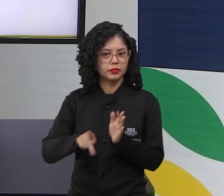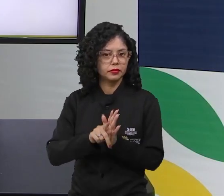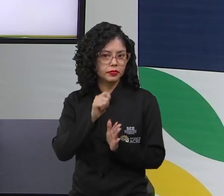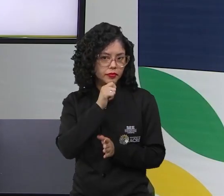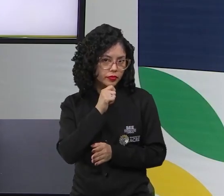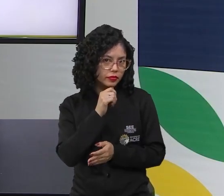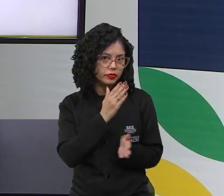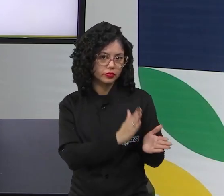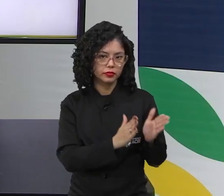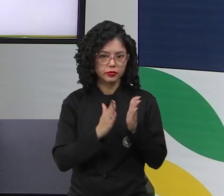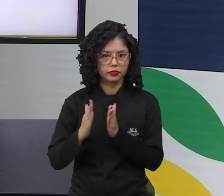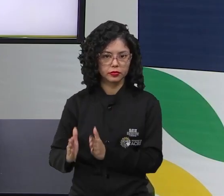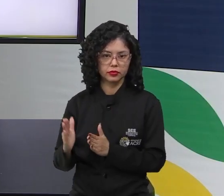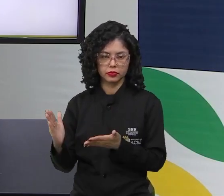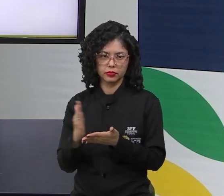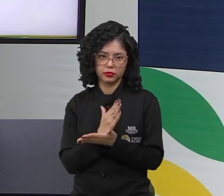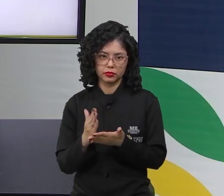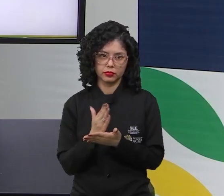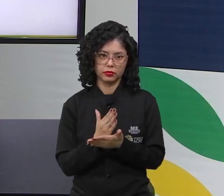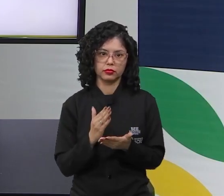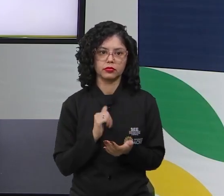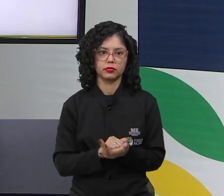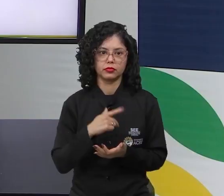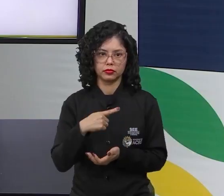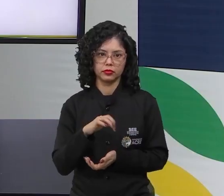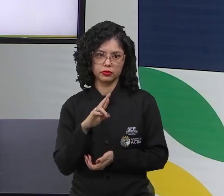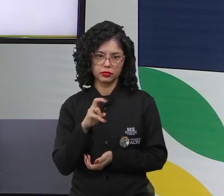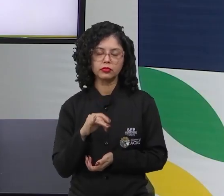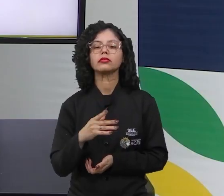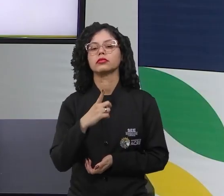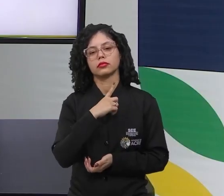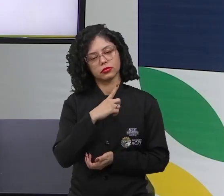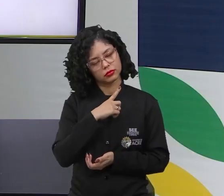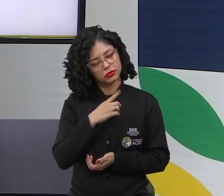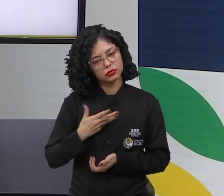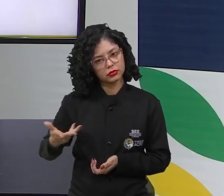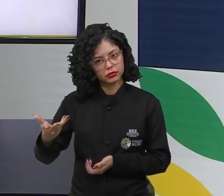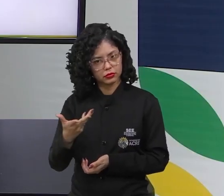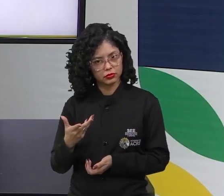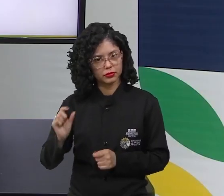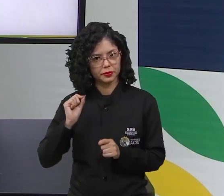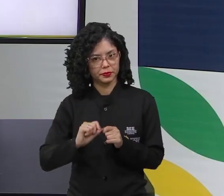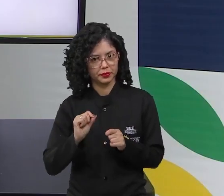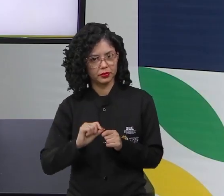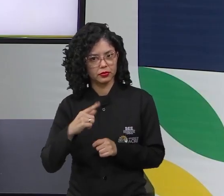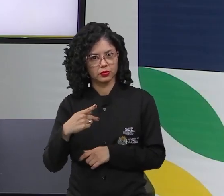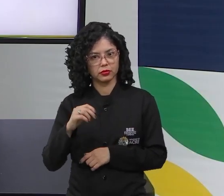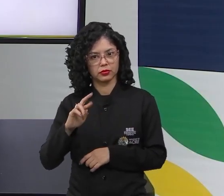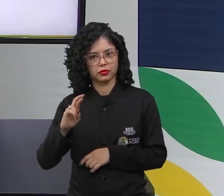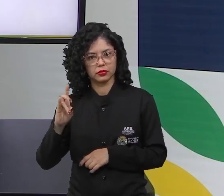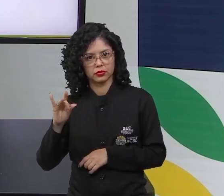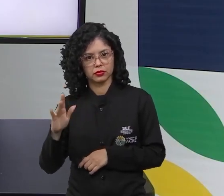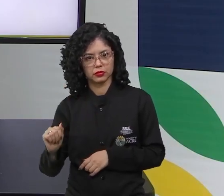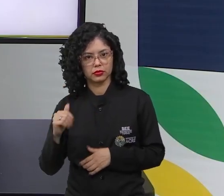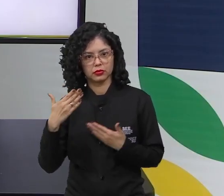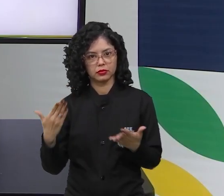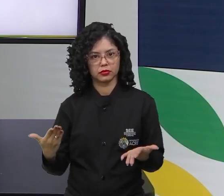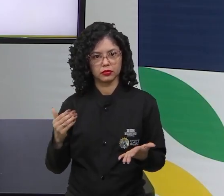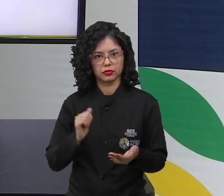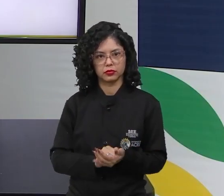nesse período? Algumas paródias. Então, tem ali uma música base e ali eu faço uma paródia acerca daquela